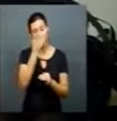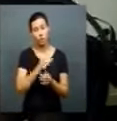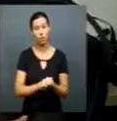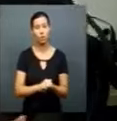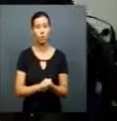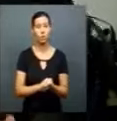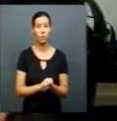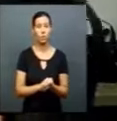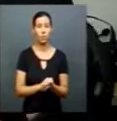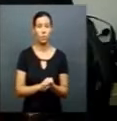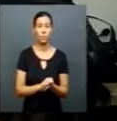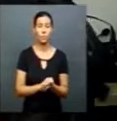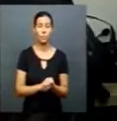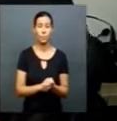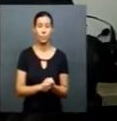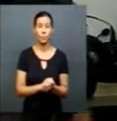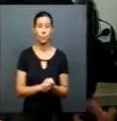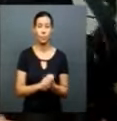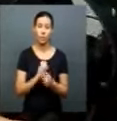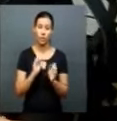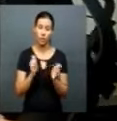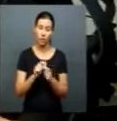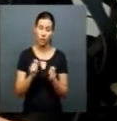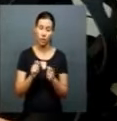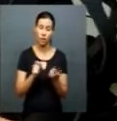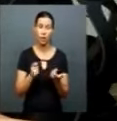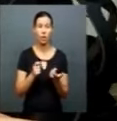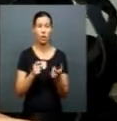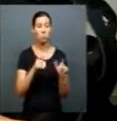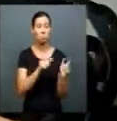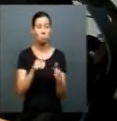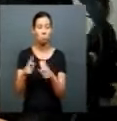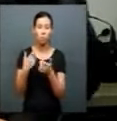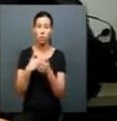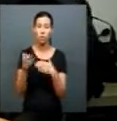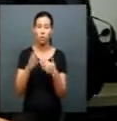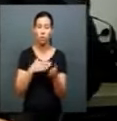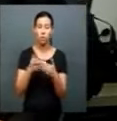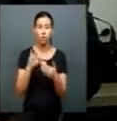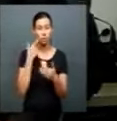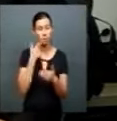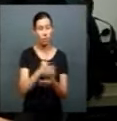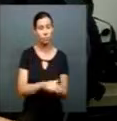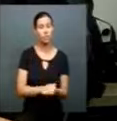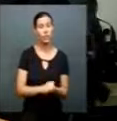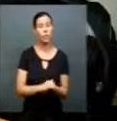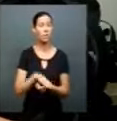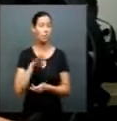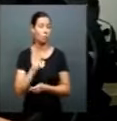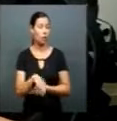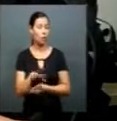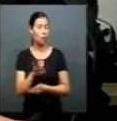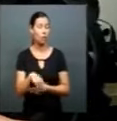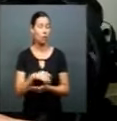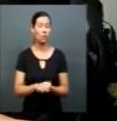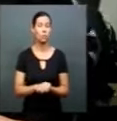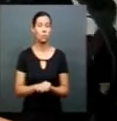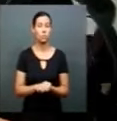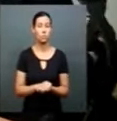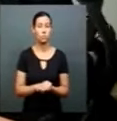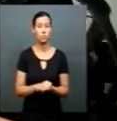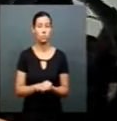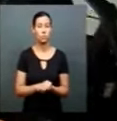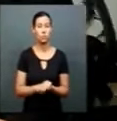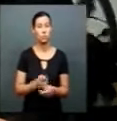consigo colocar num decorado, consigo colocar num shopping, eu consigo levar ele para onde eu quiser. Eu agrego um valor de redução de custo para o meu cliente final. E